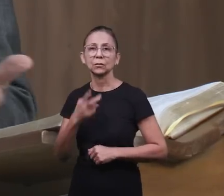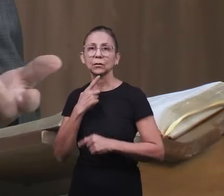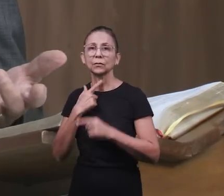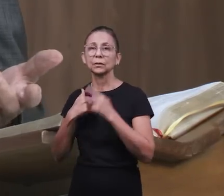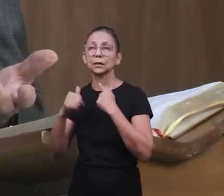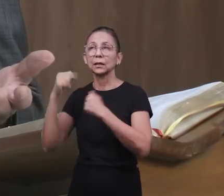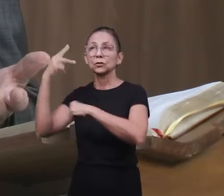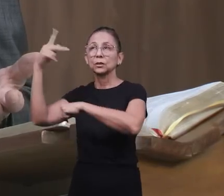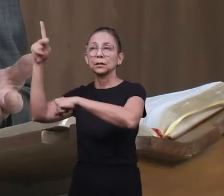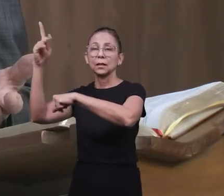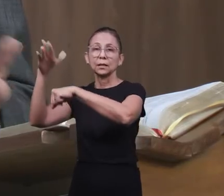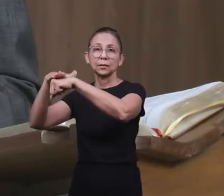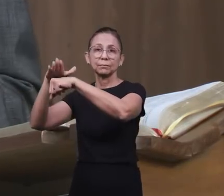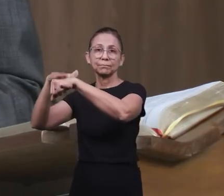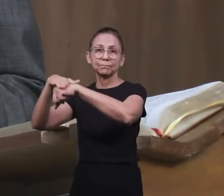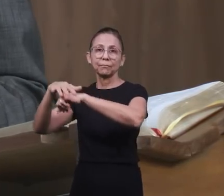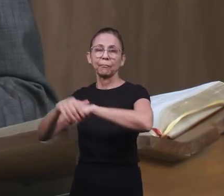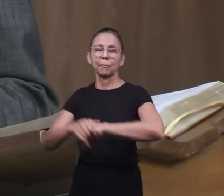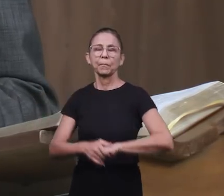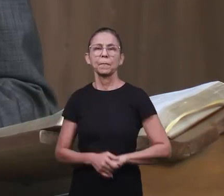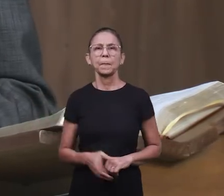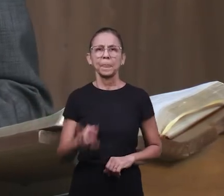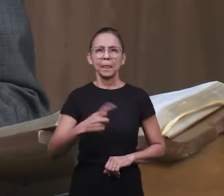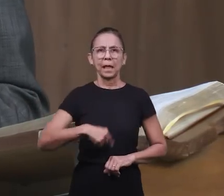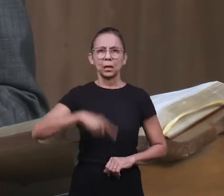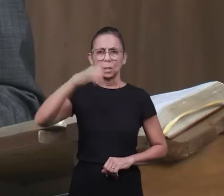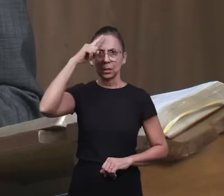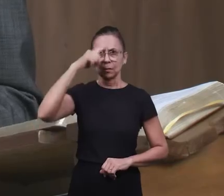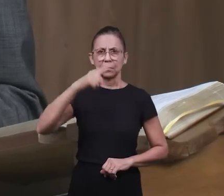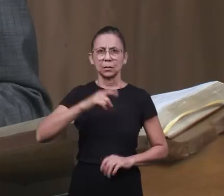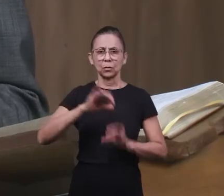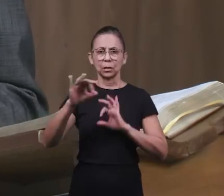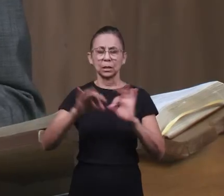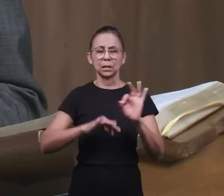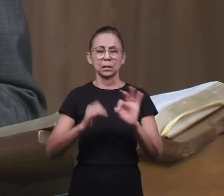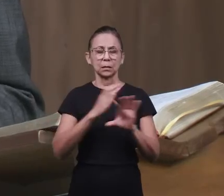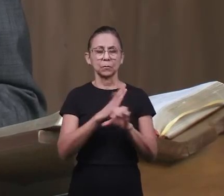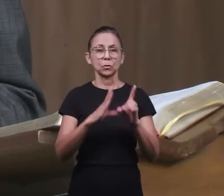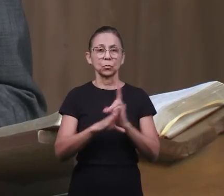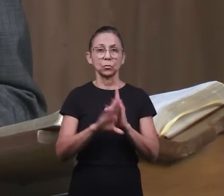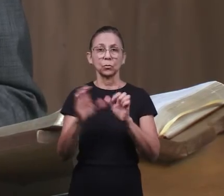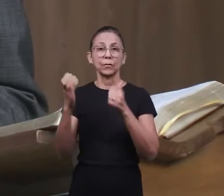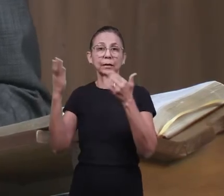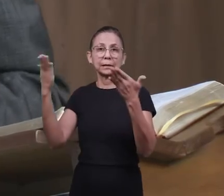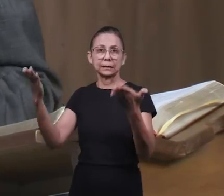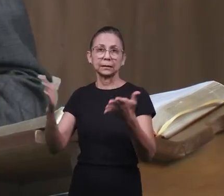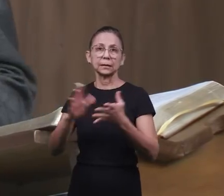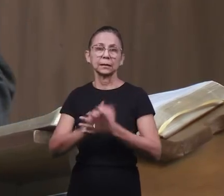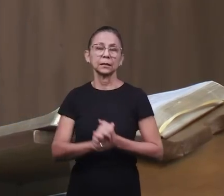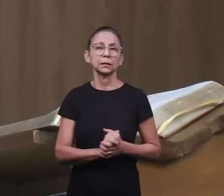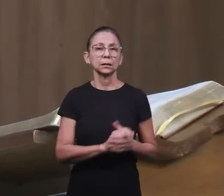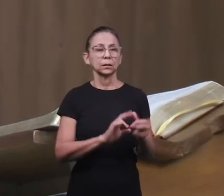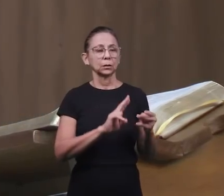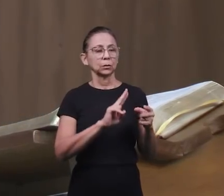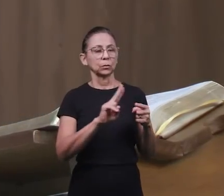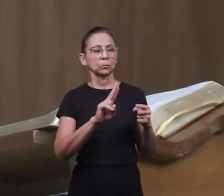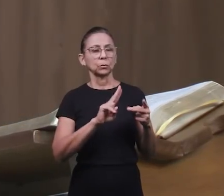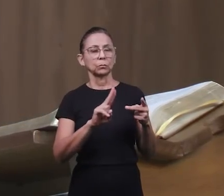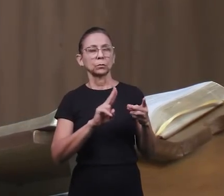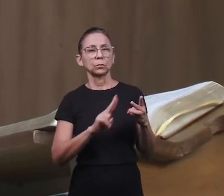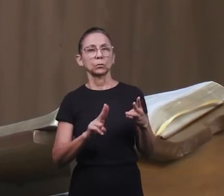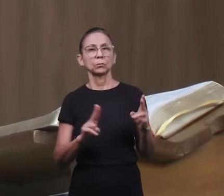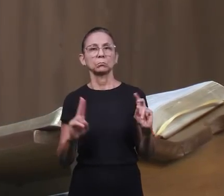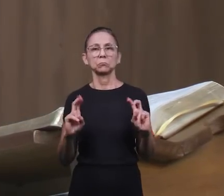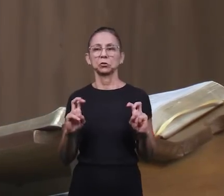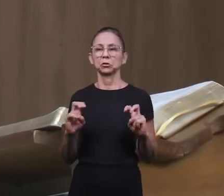que é o Senhor. Não somos nós que determinamos o tipo de culto que queremos oferecer a Deus, dando nomes ou títulos